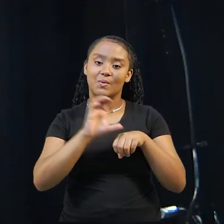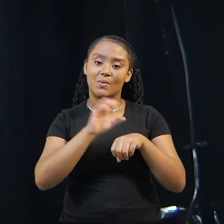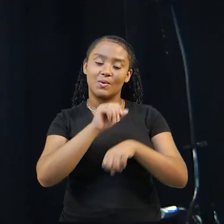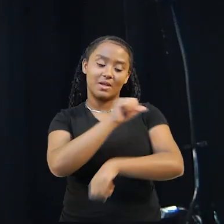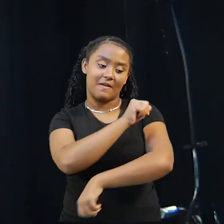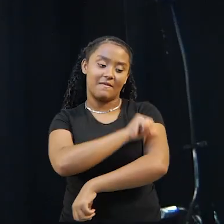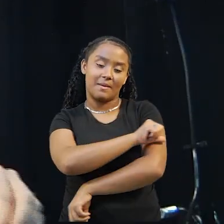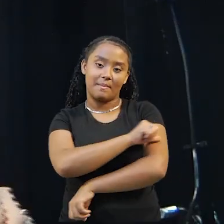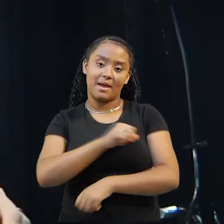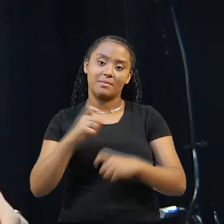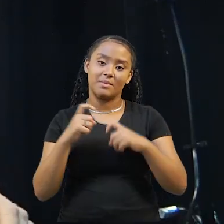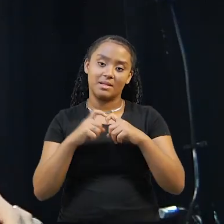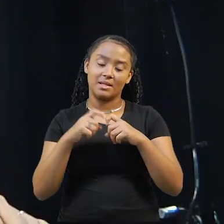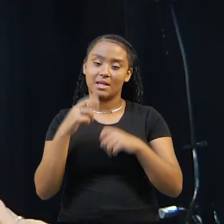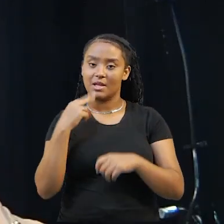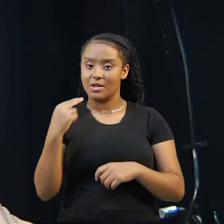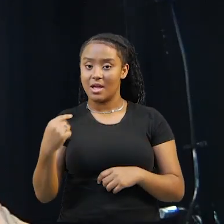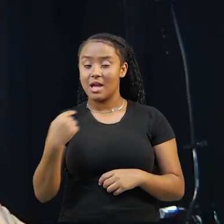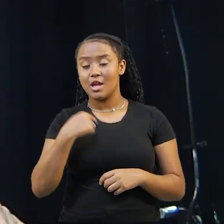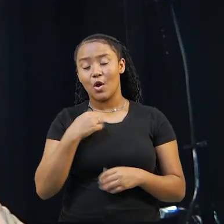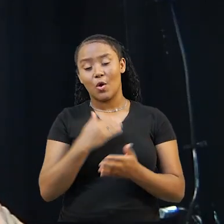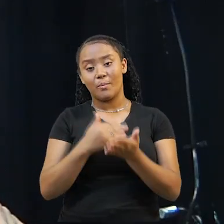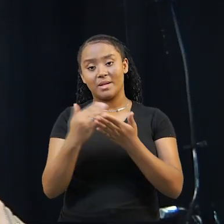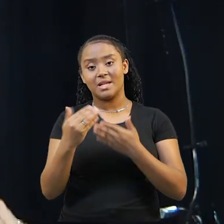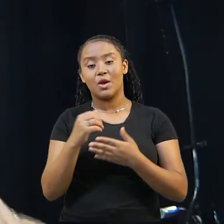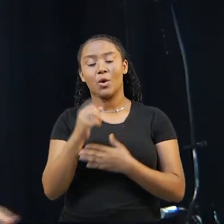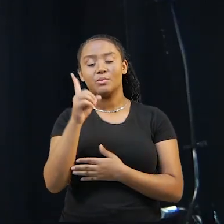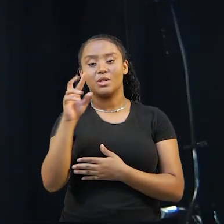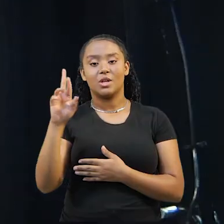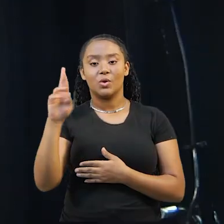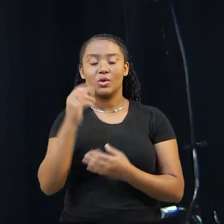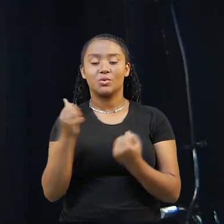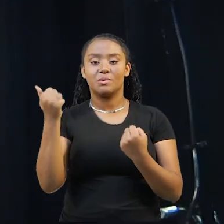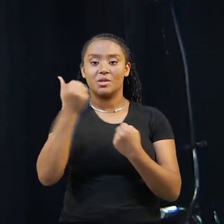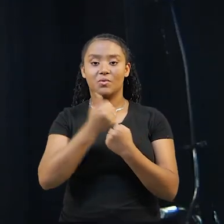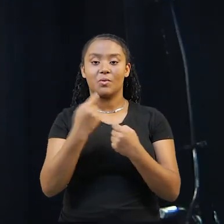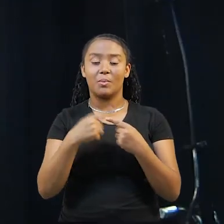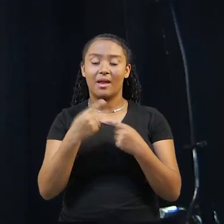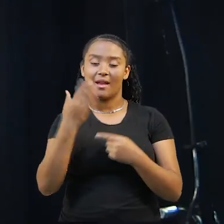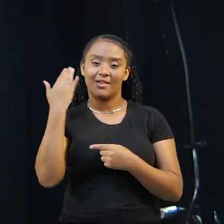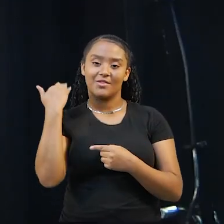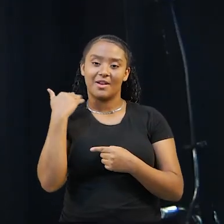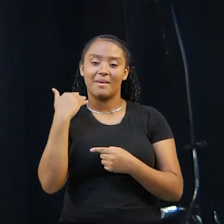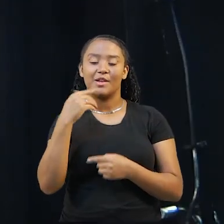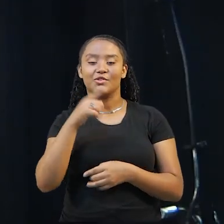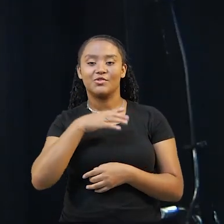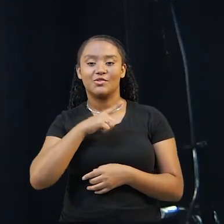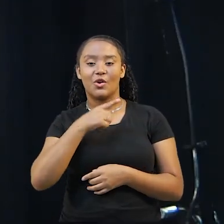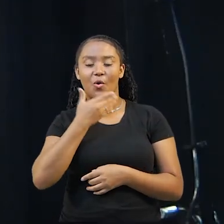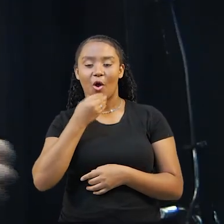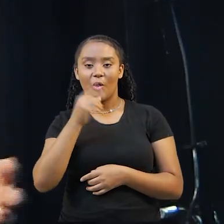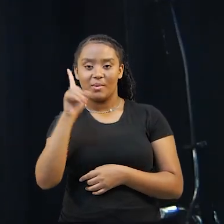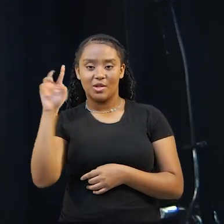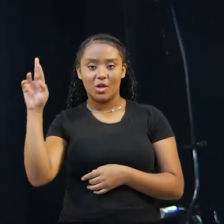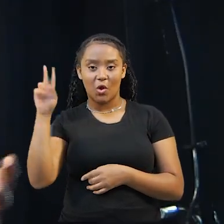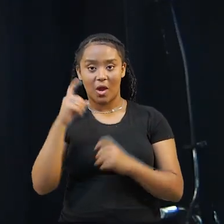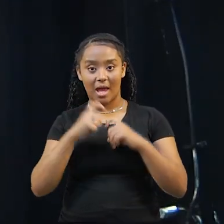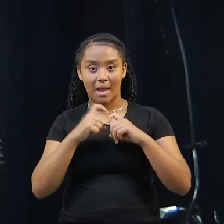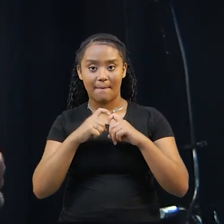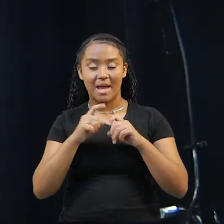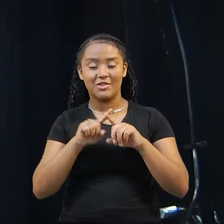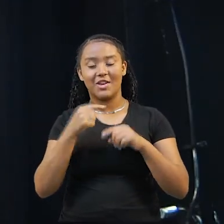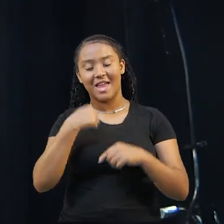nutrição. Eu primeiro comecei como diretora substituta do antigo diretor, que era médico, e eu acho que isso me